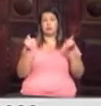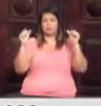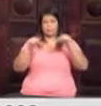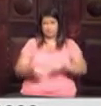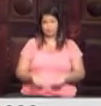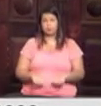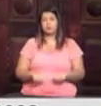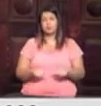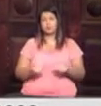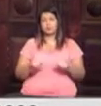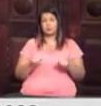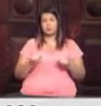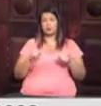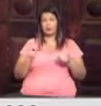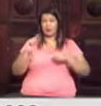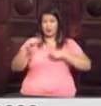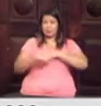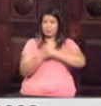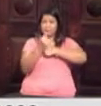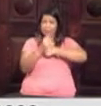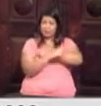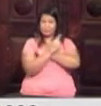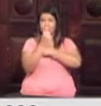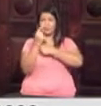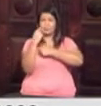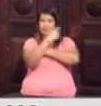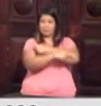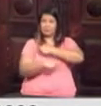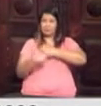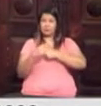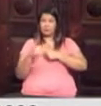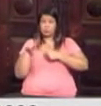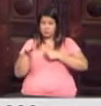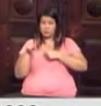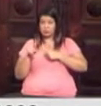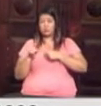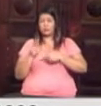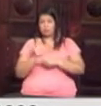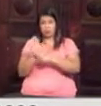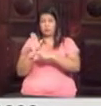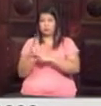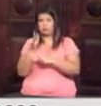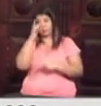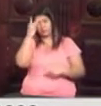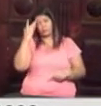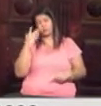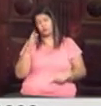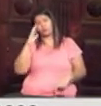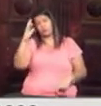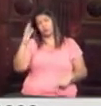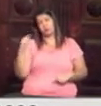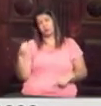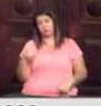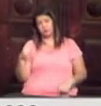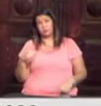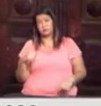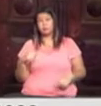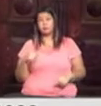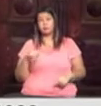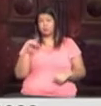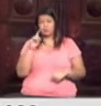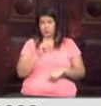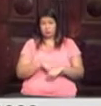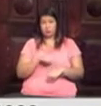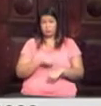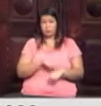para proteger aqueles que foram responsáveis por ela. Nesse momento, cada um deve exercer o